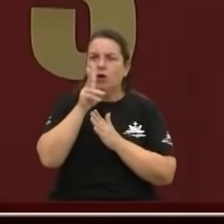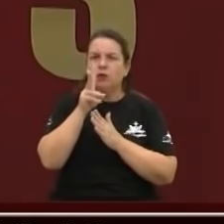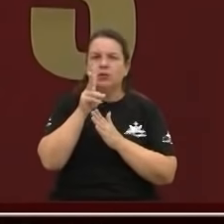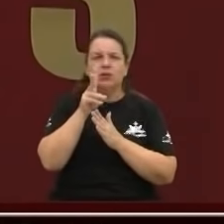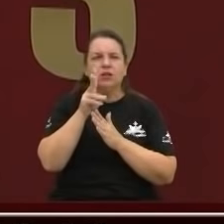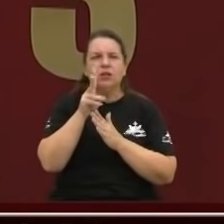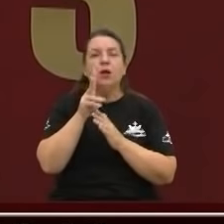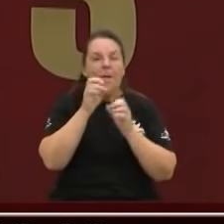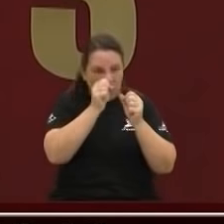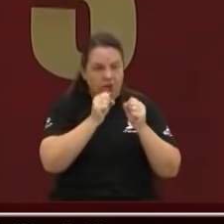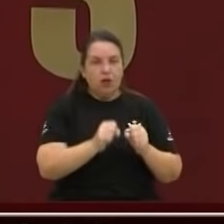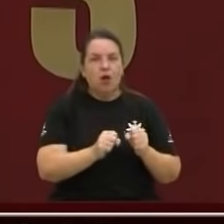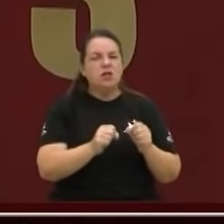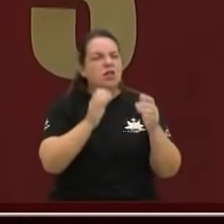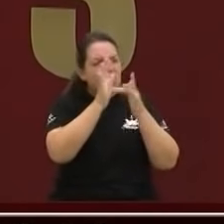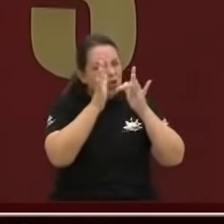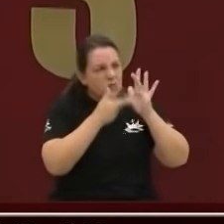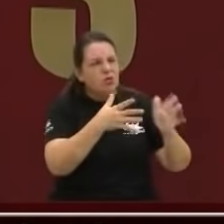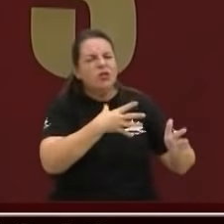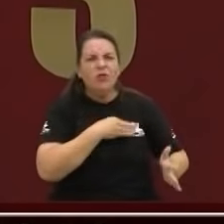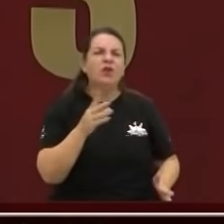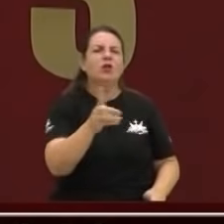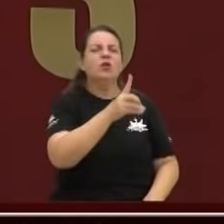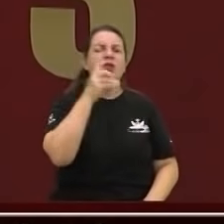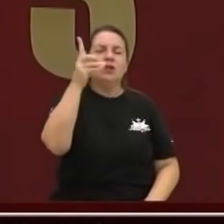Jesus, filho de Davi,